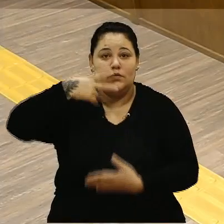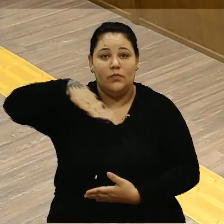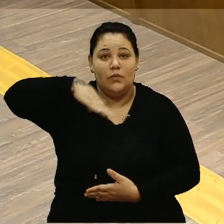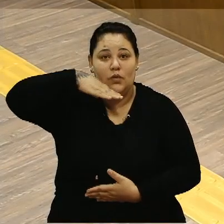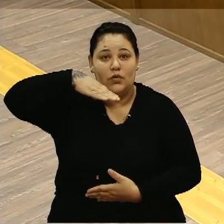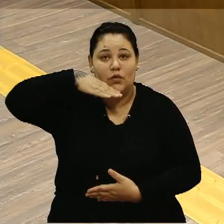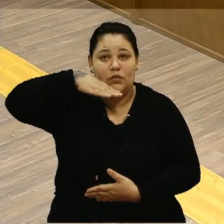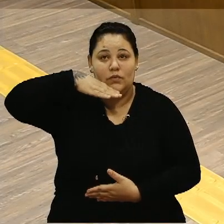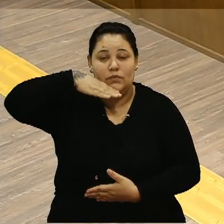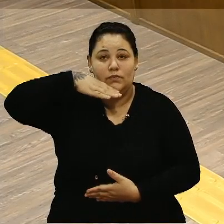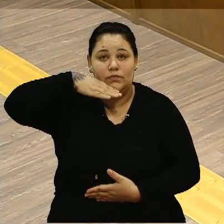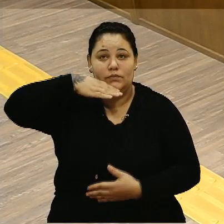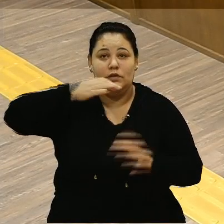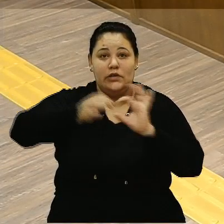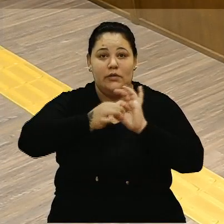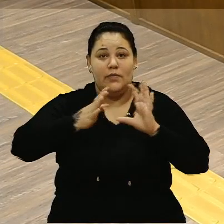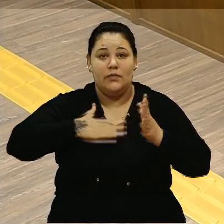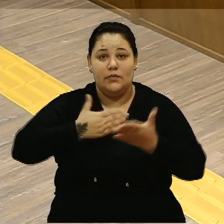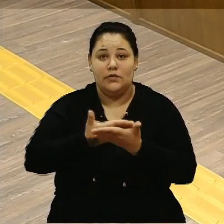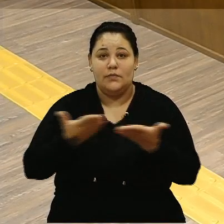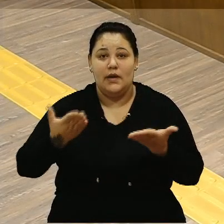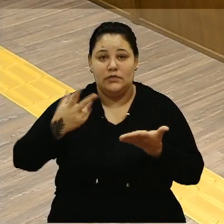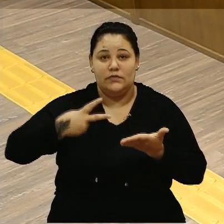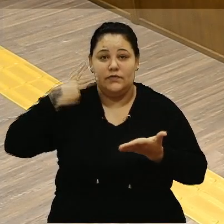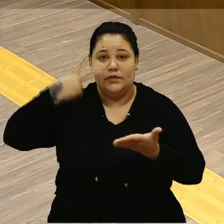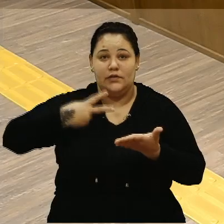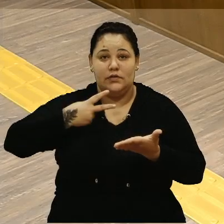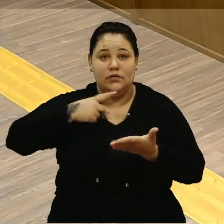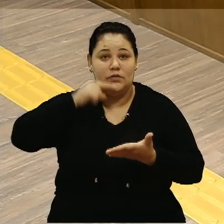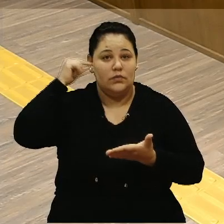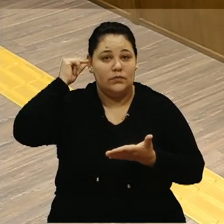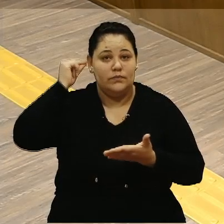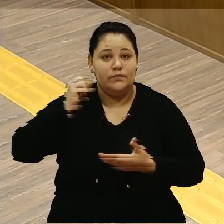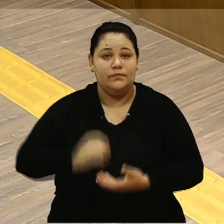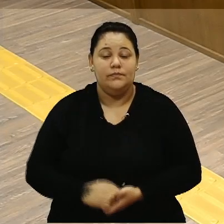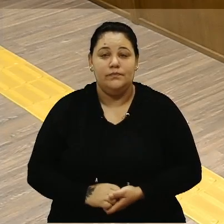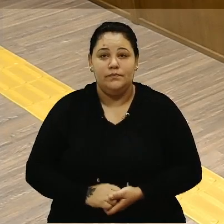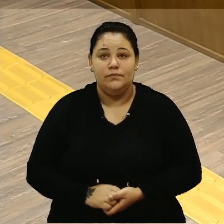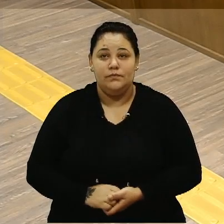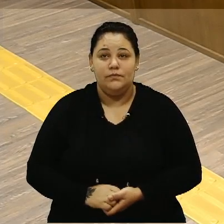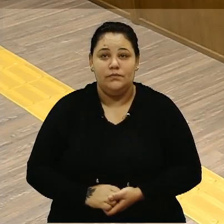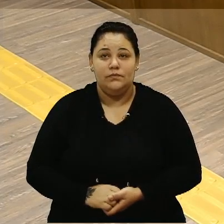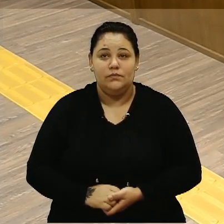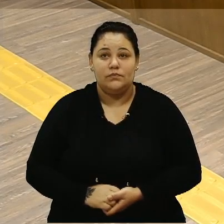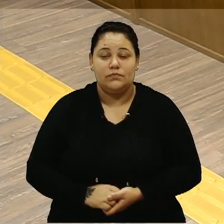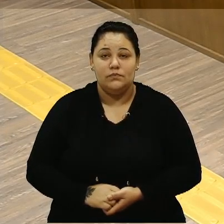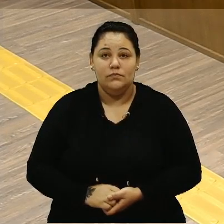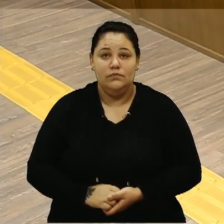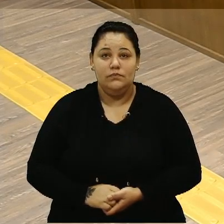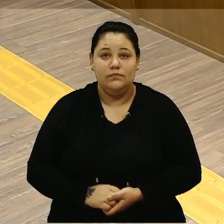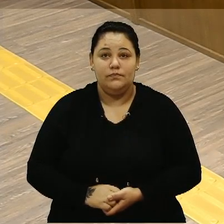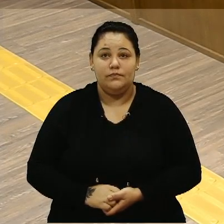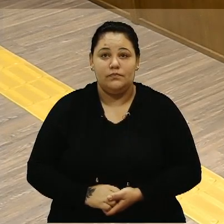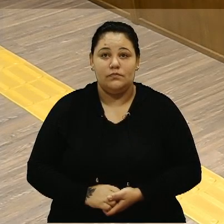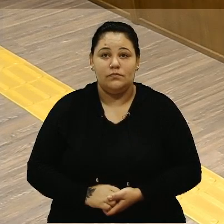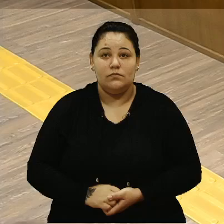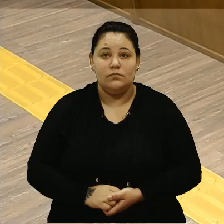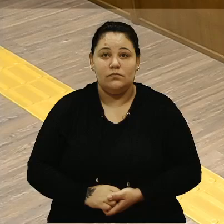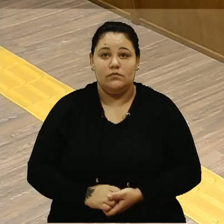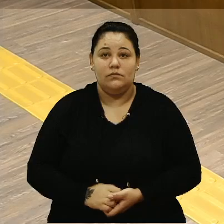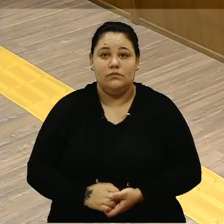Bortoluz. Presidente, cedo meu grande expediente é o vereador Aldonei Machado. Com a palavra, vereador Aldonei Machado.